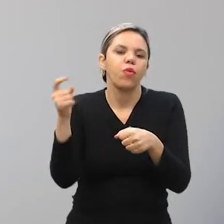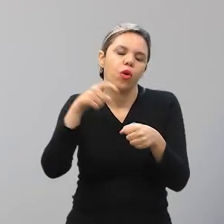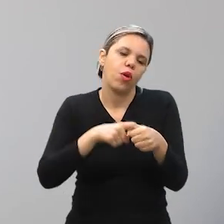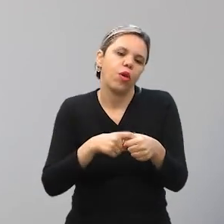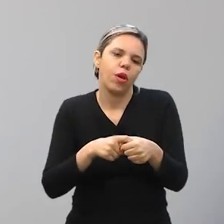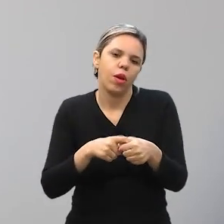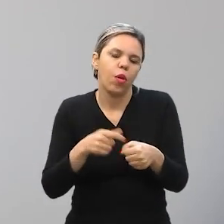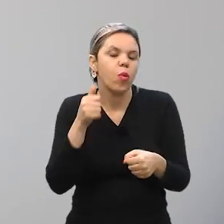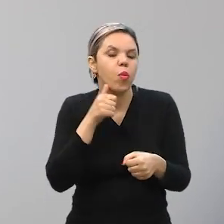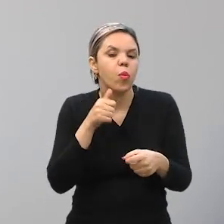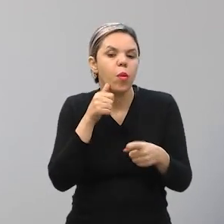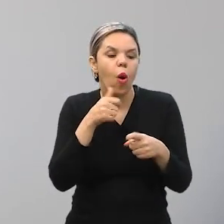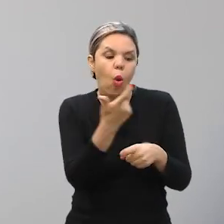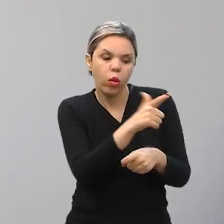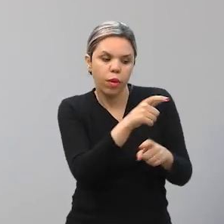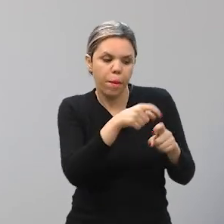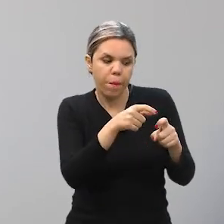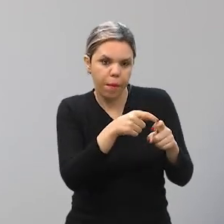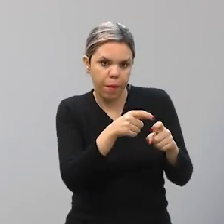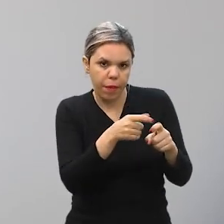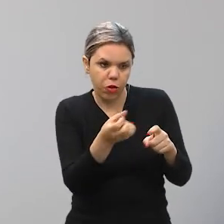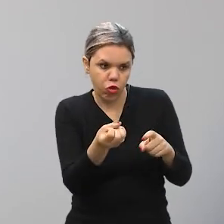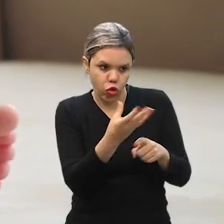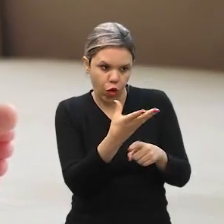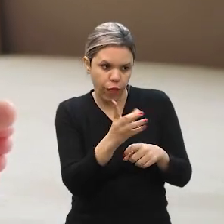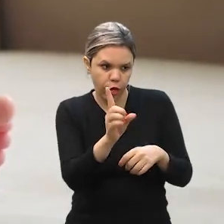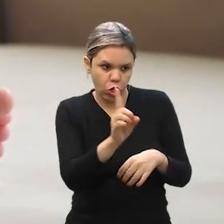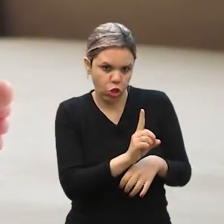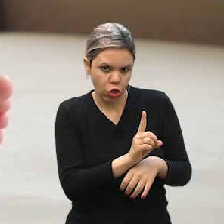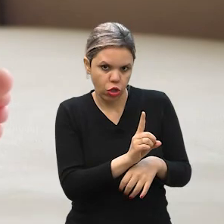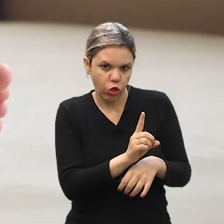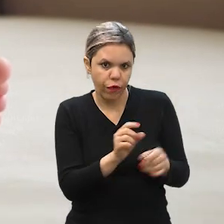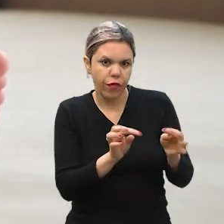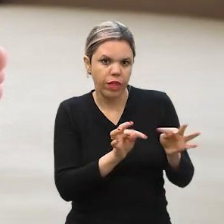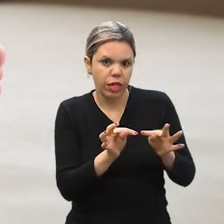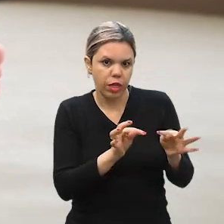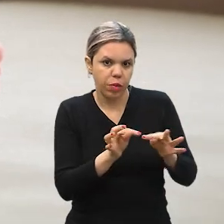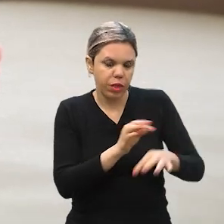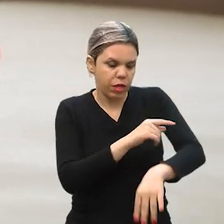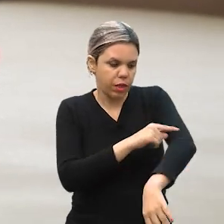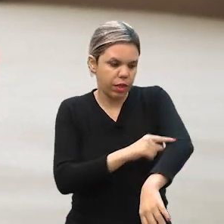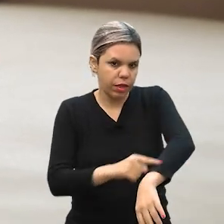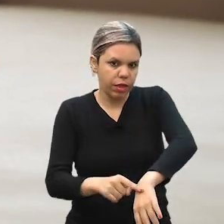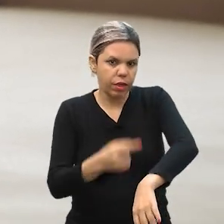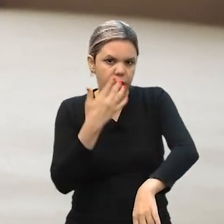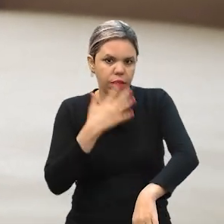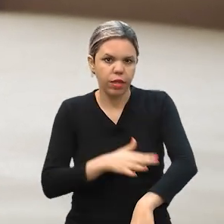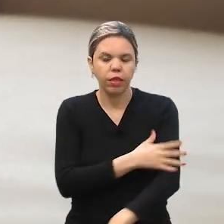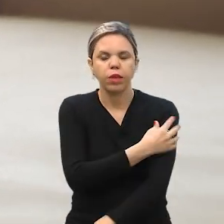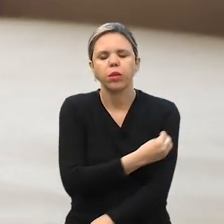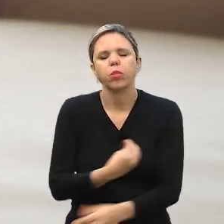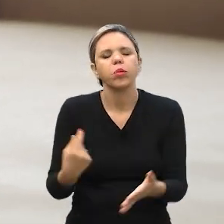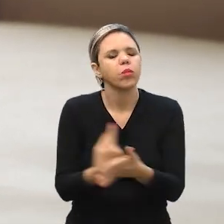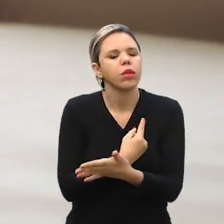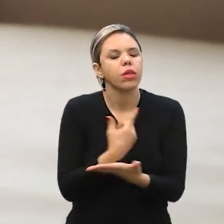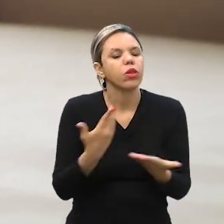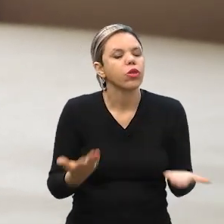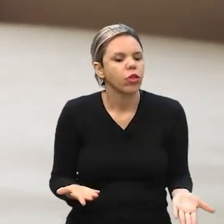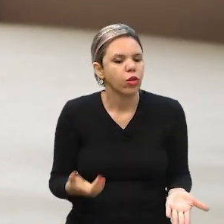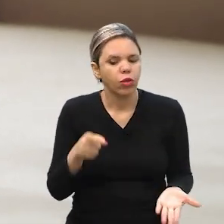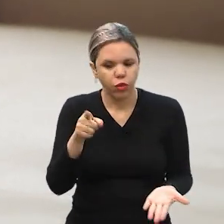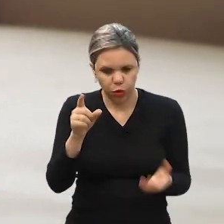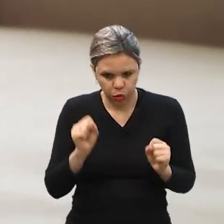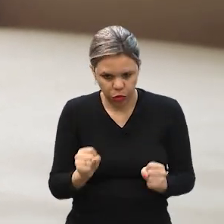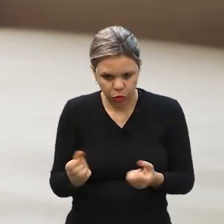Uma residente que foi fazer dermatologia pediátrica me pergunta assim, doutora Silvia, a